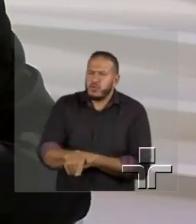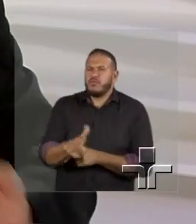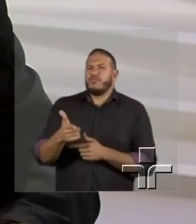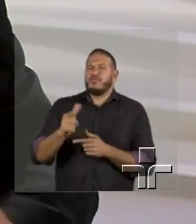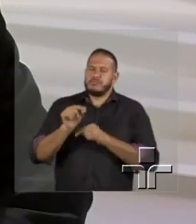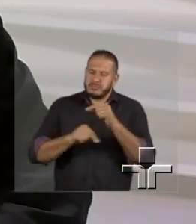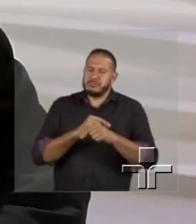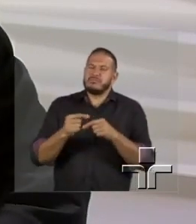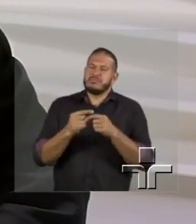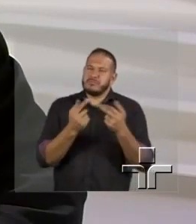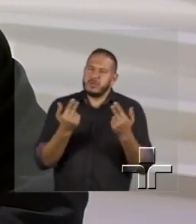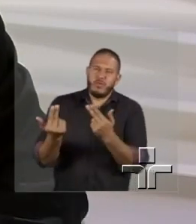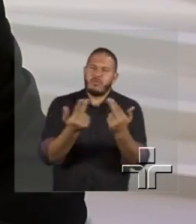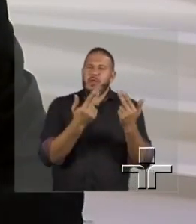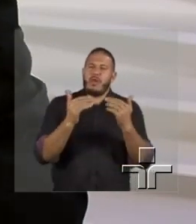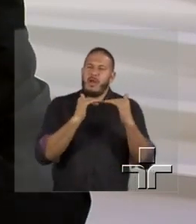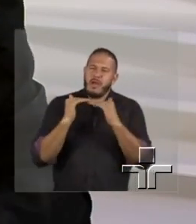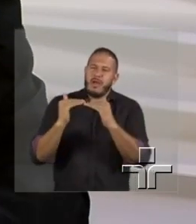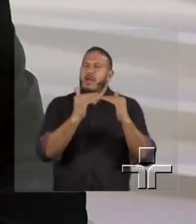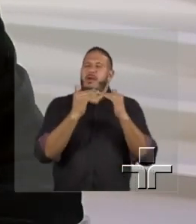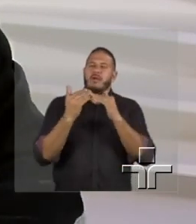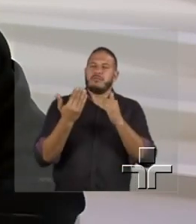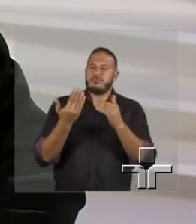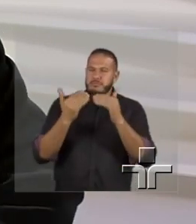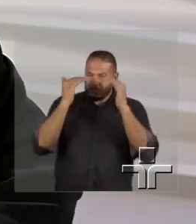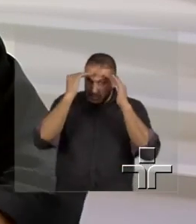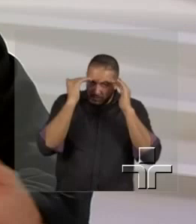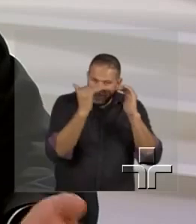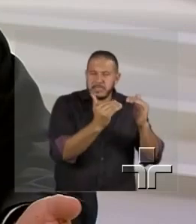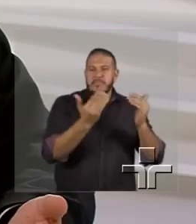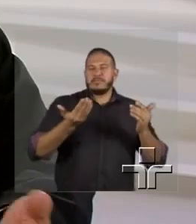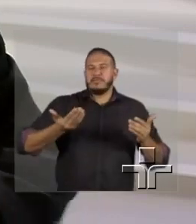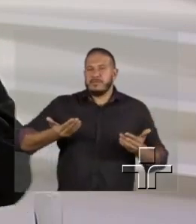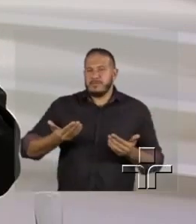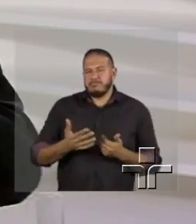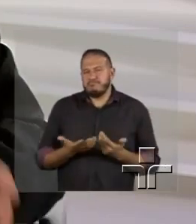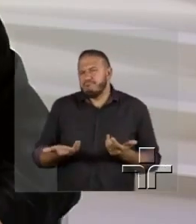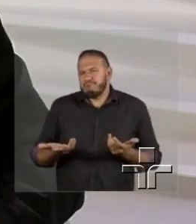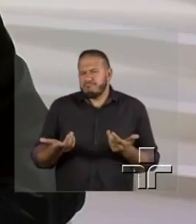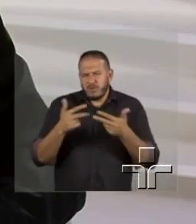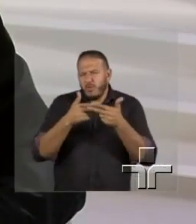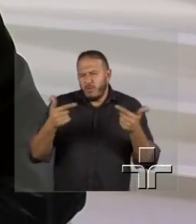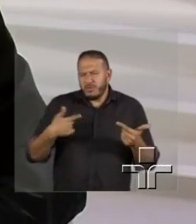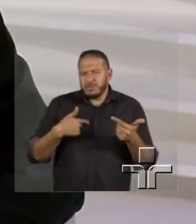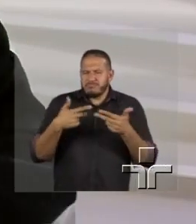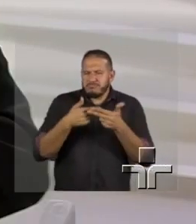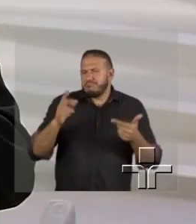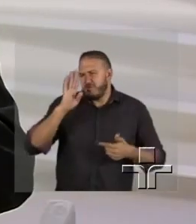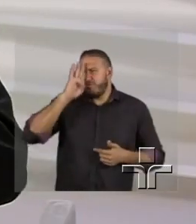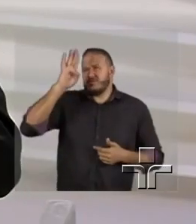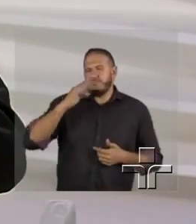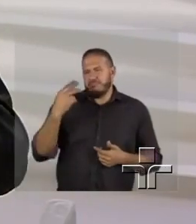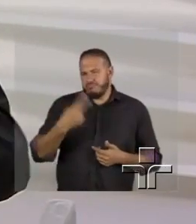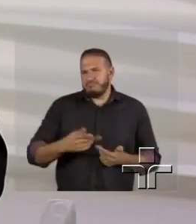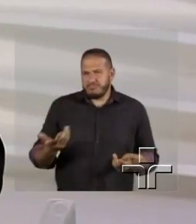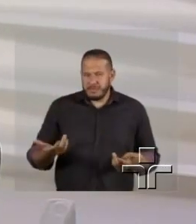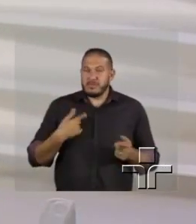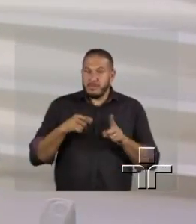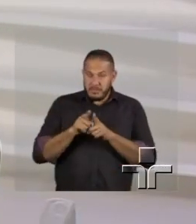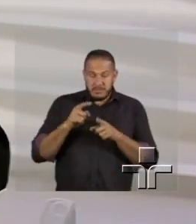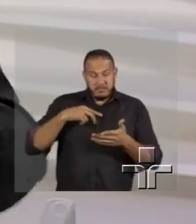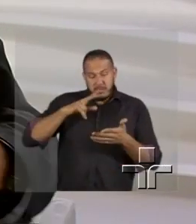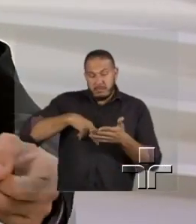O senhor ficou órfão, né, com vários irmãos muito pequeno, né? O senhor tinha o quê?